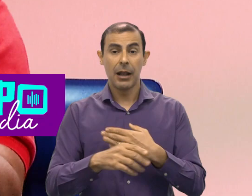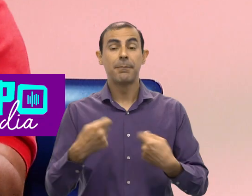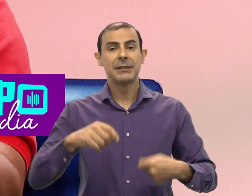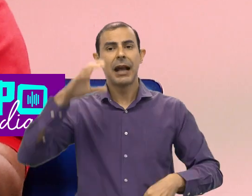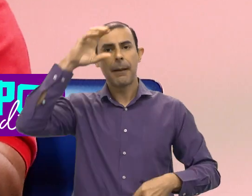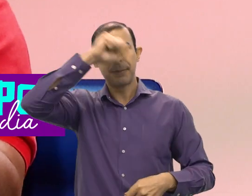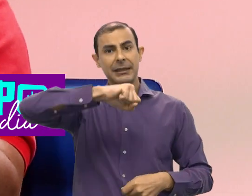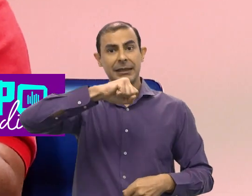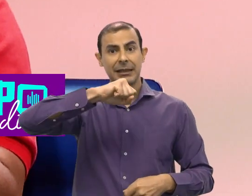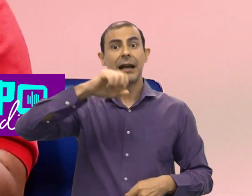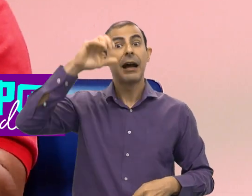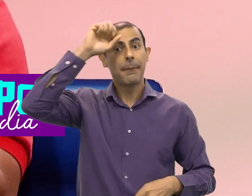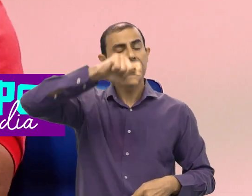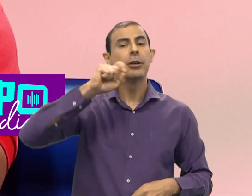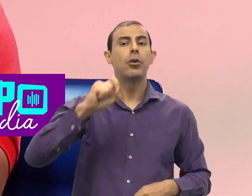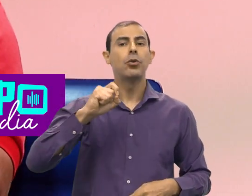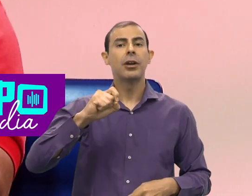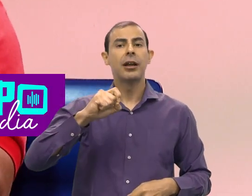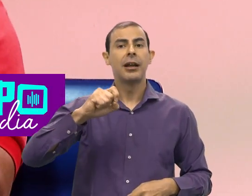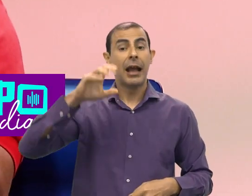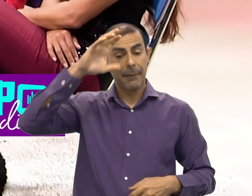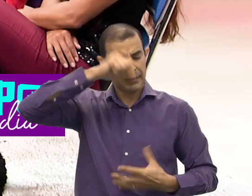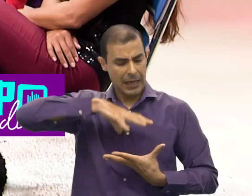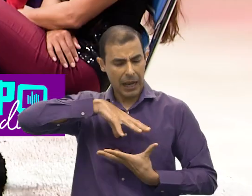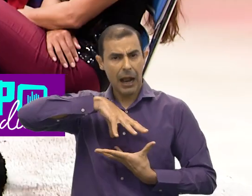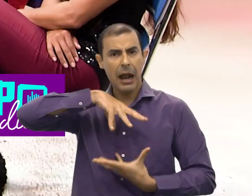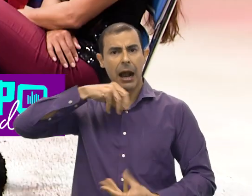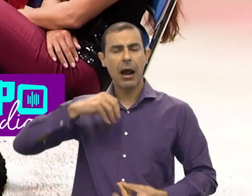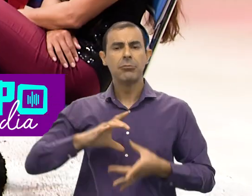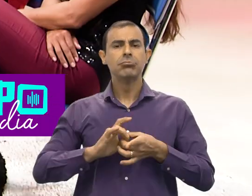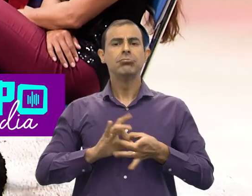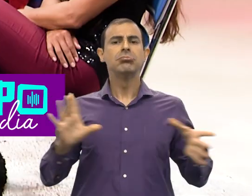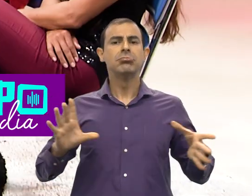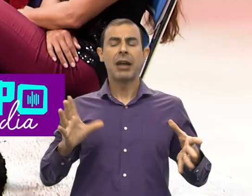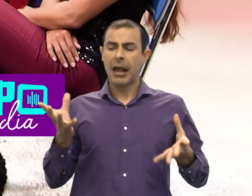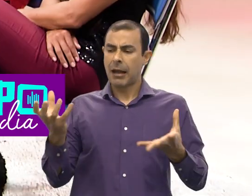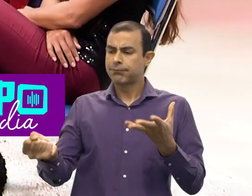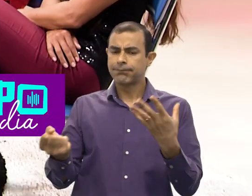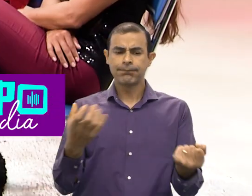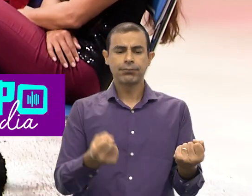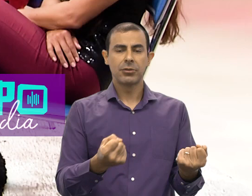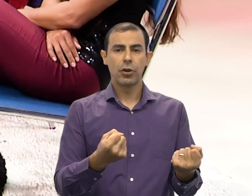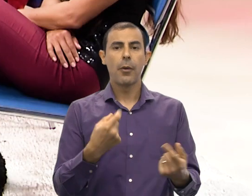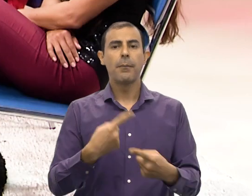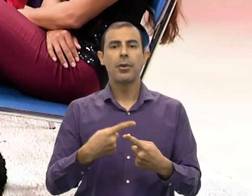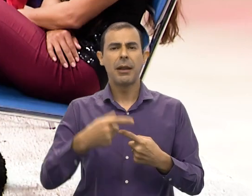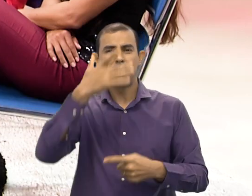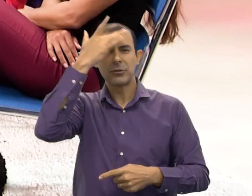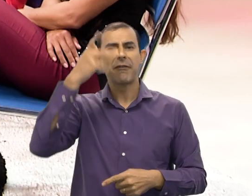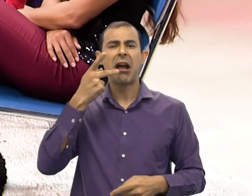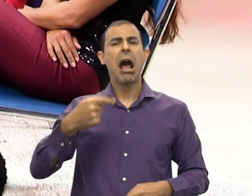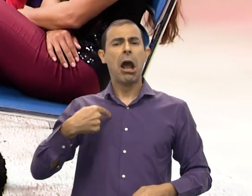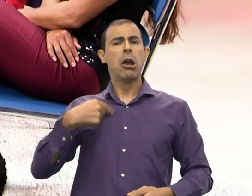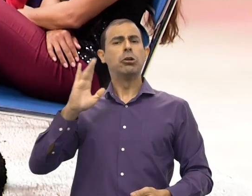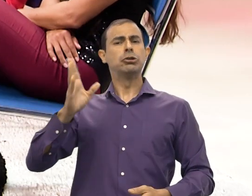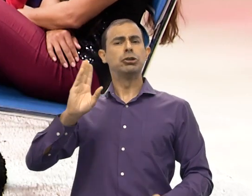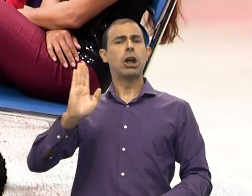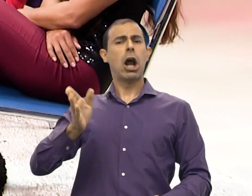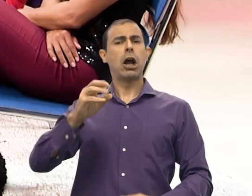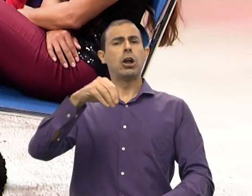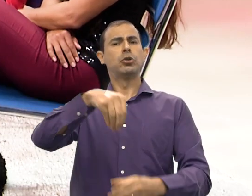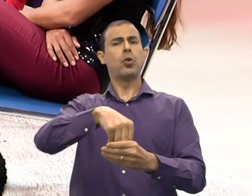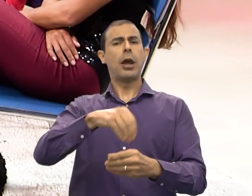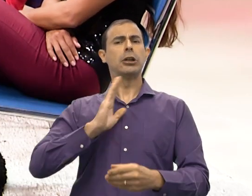aprender, mas tem que aprender com o espírito aberto, né? Porque as pessoas dizem que é doador, né? Vai doar uma vez e nunca